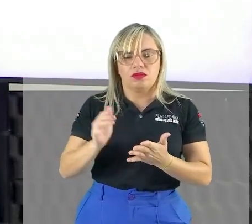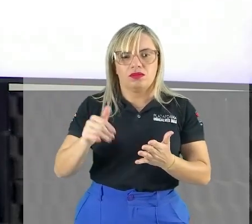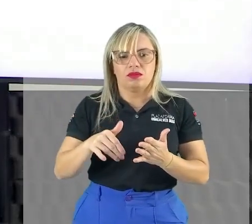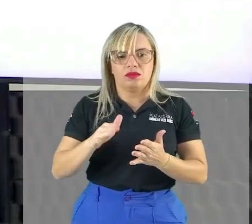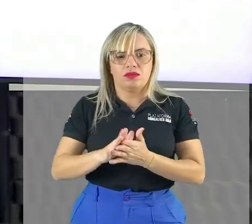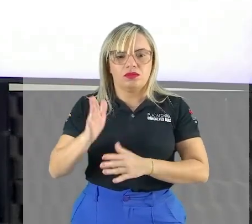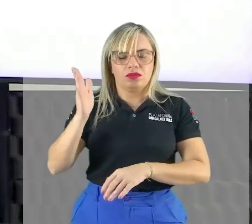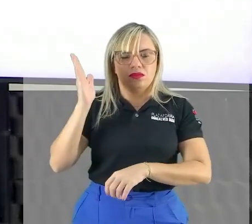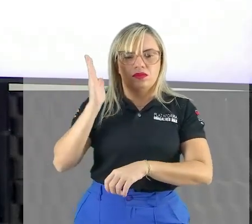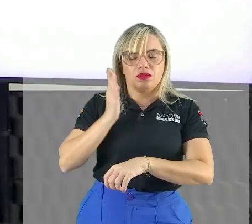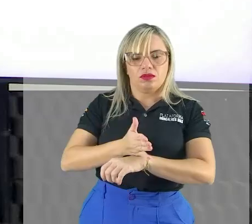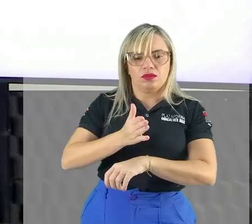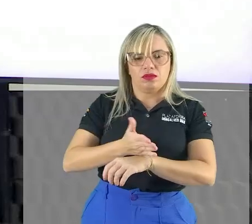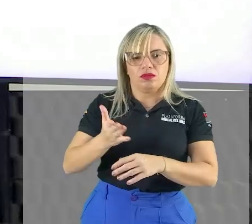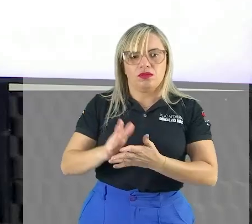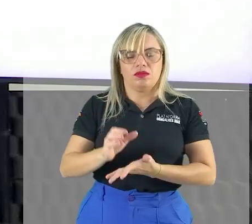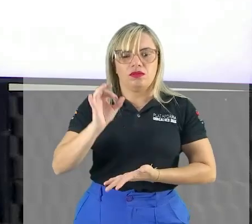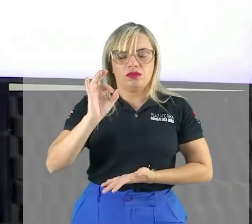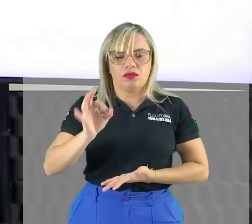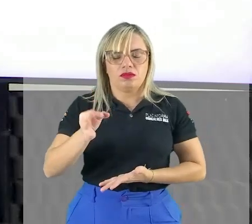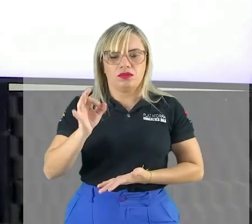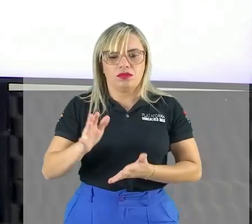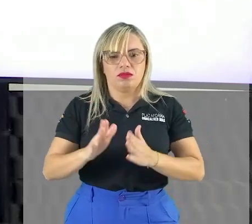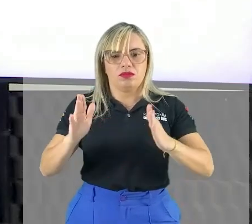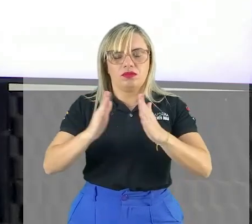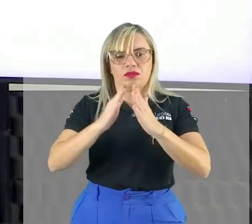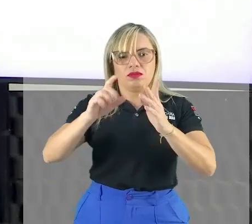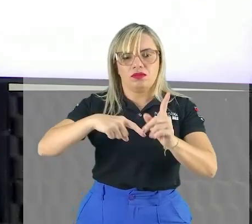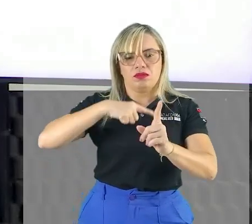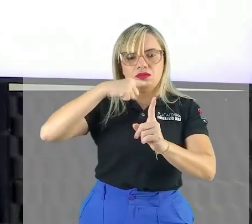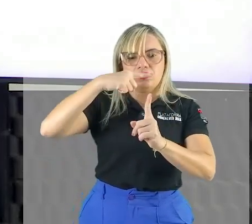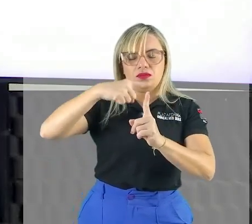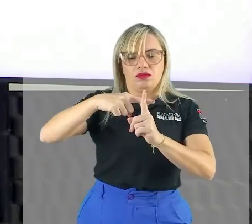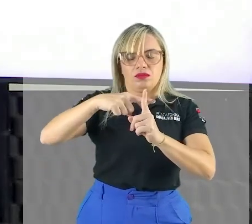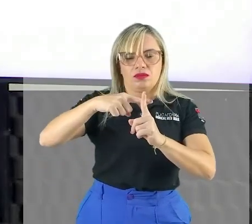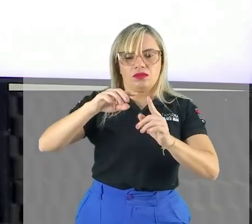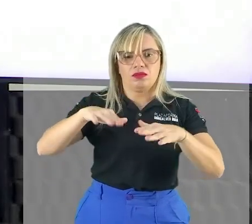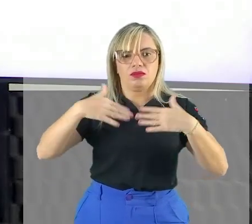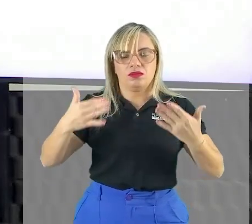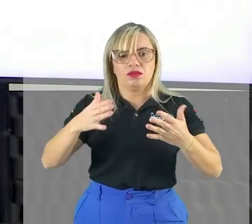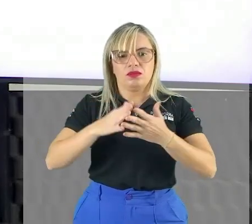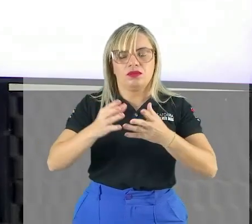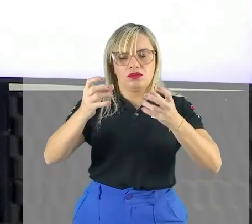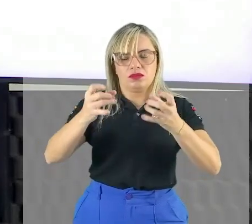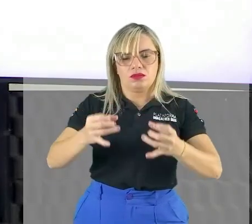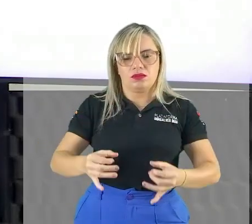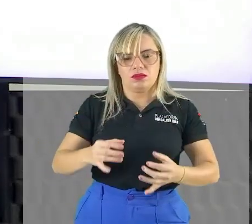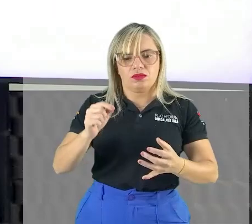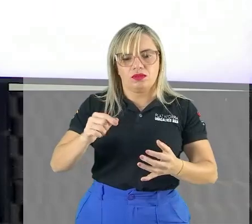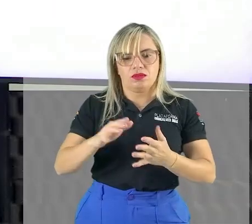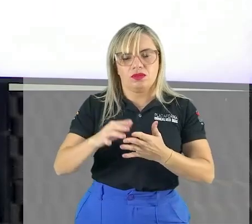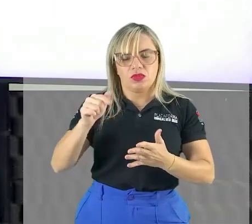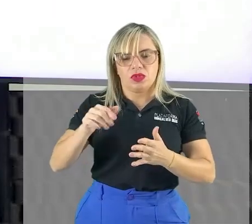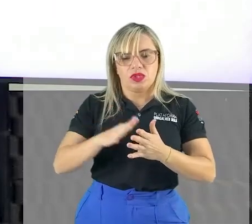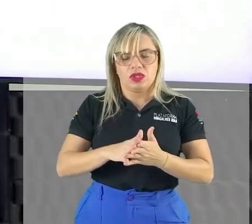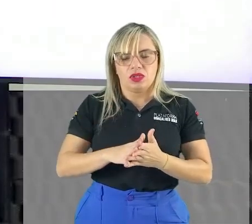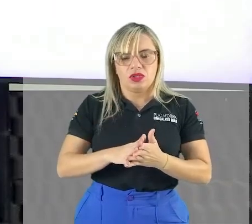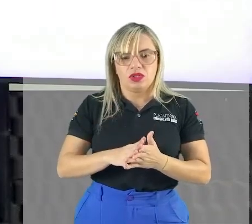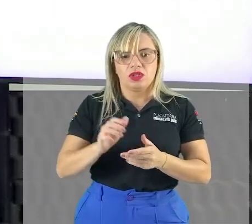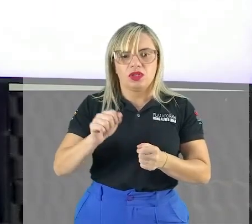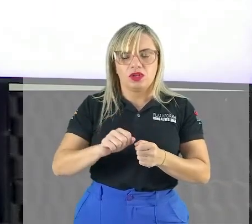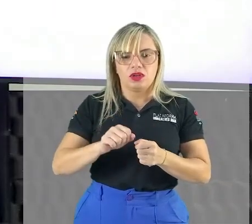Média, que é exatamente a igreja dizendo ou ditando o que as pessoas deveriam pensar e